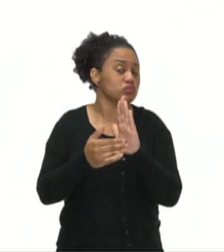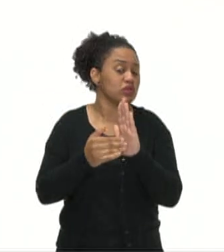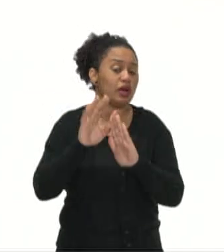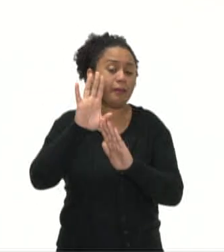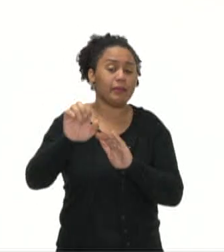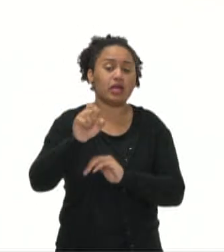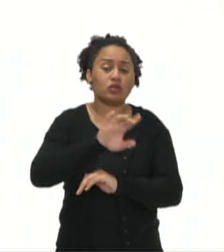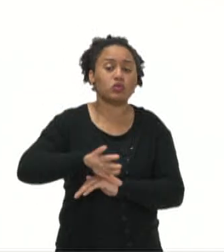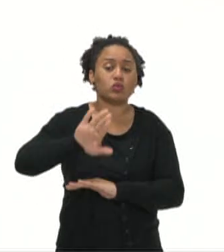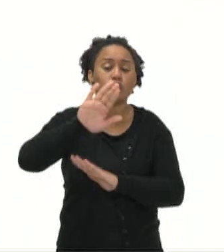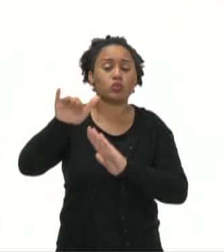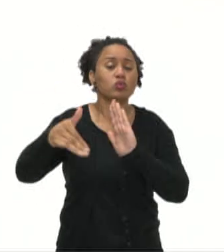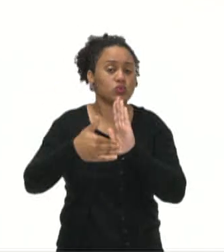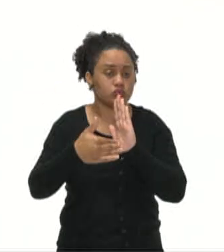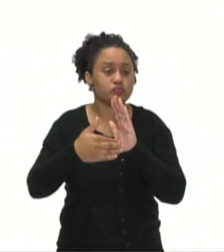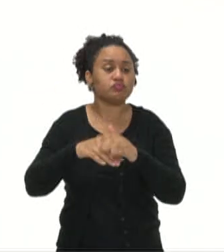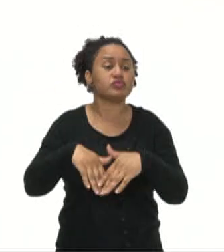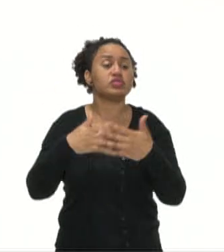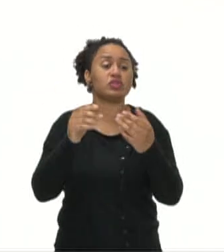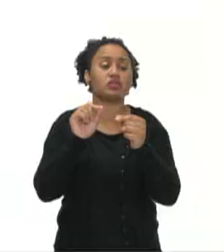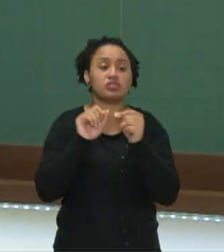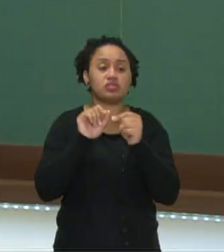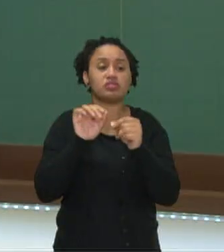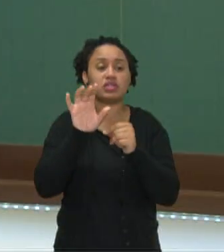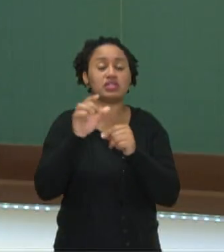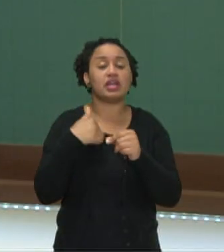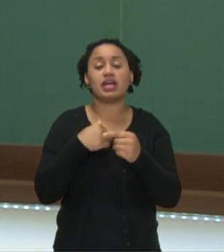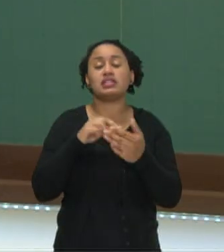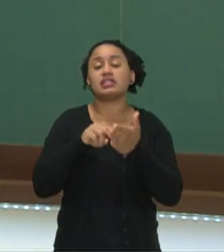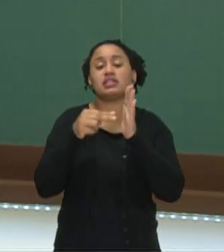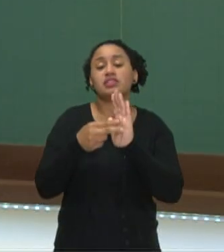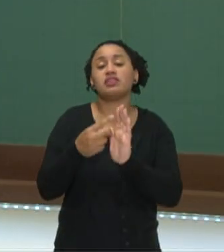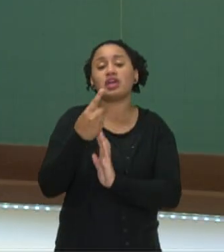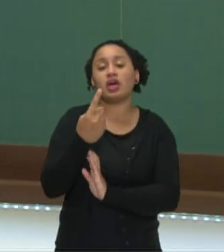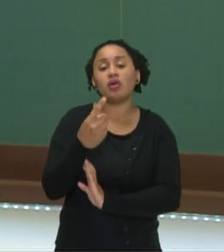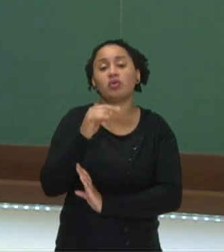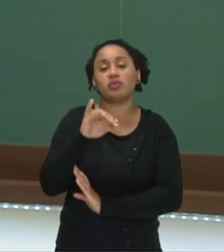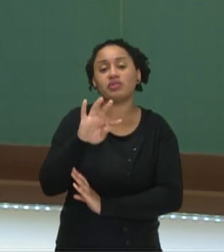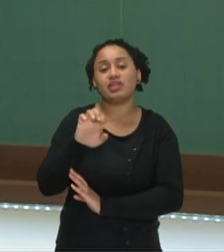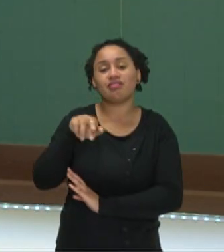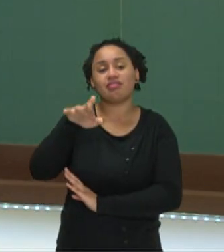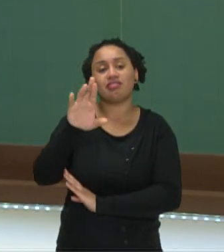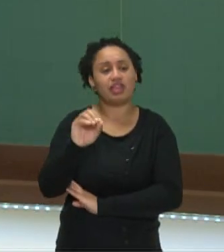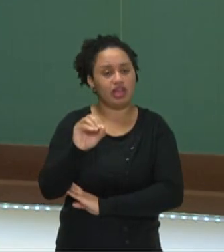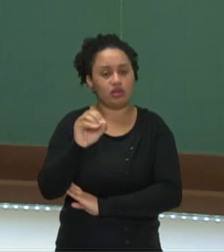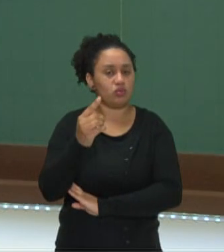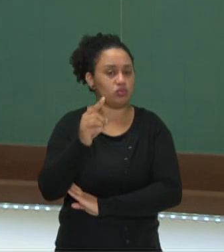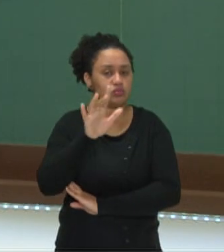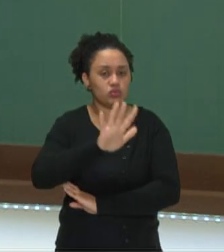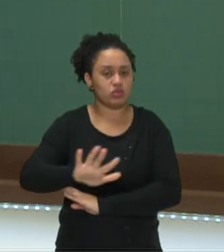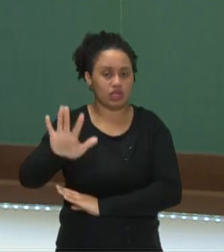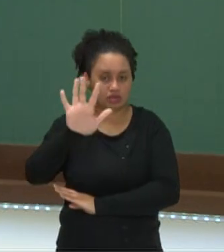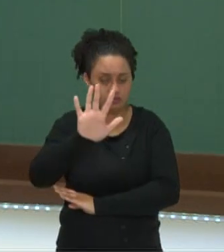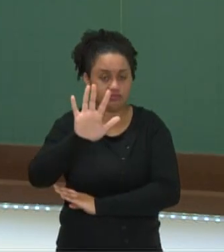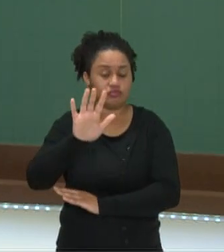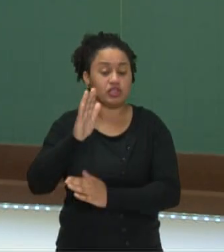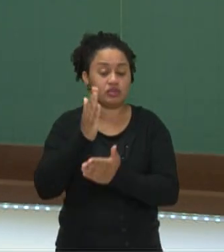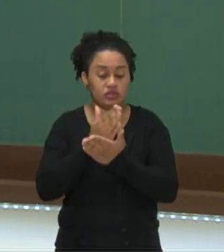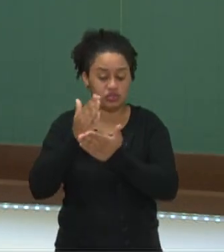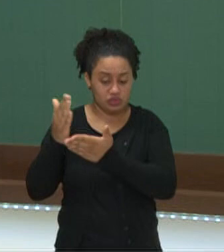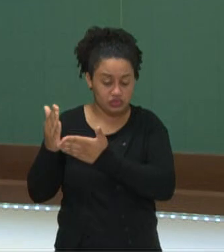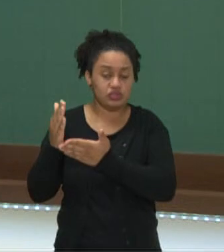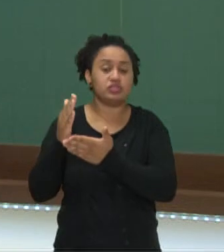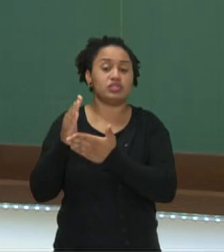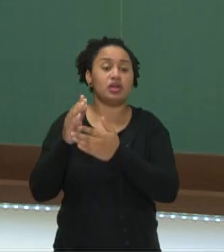o todo. Então, quando a gente faz isso, é o mesmo que a gente dizer que eu tenho, então, um inteiro. Eu dividi a